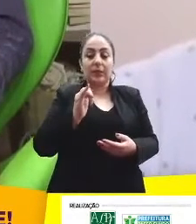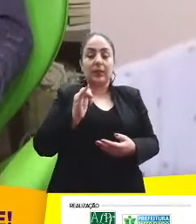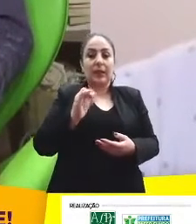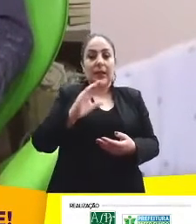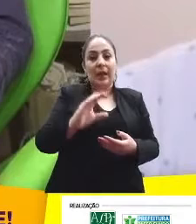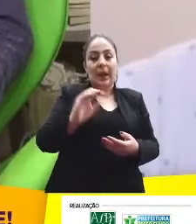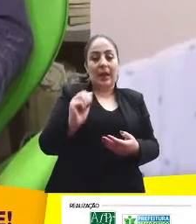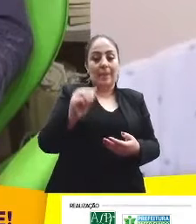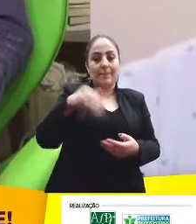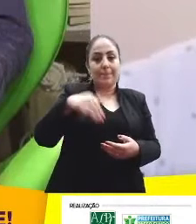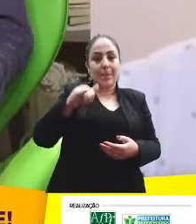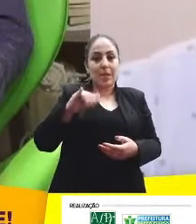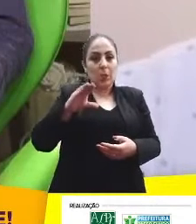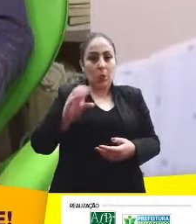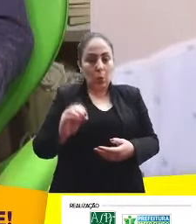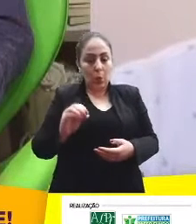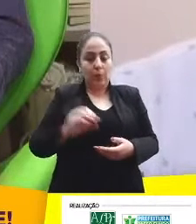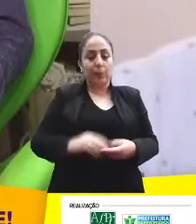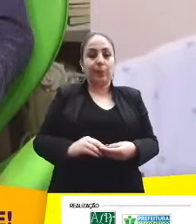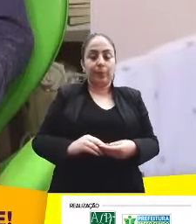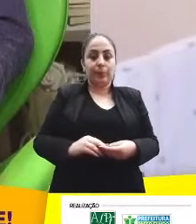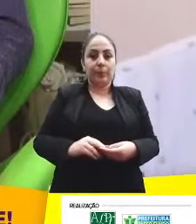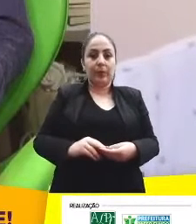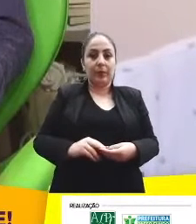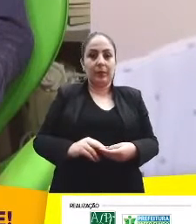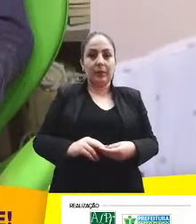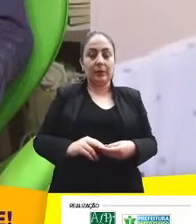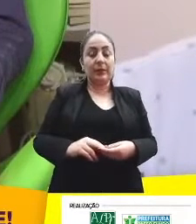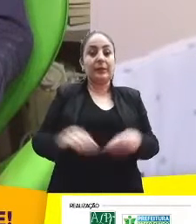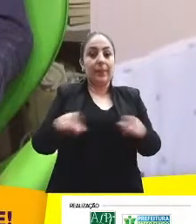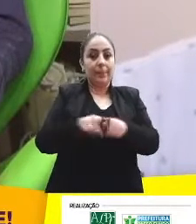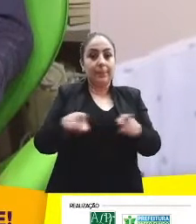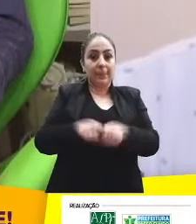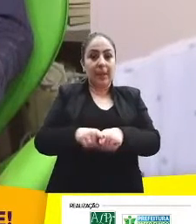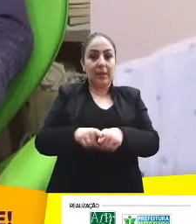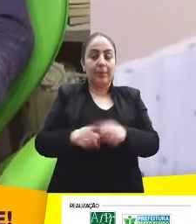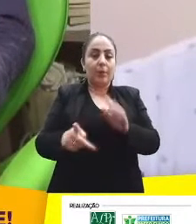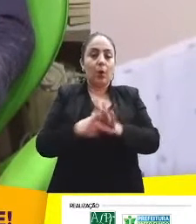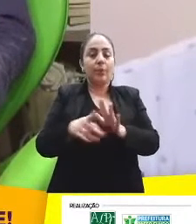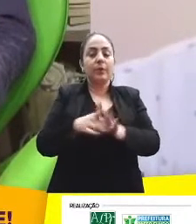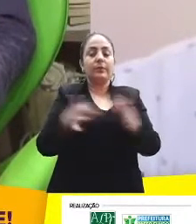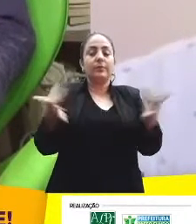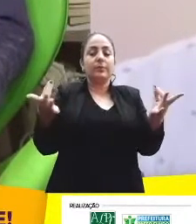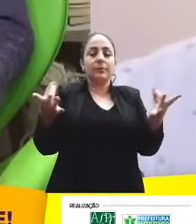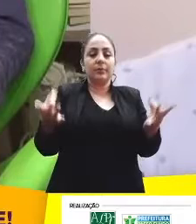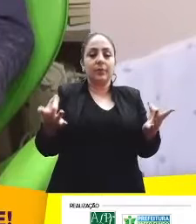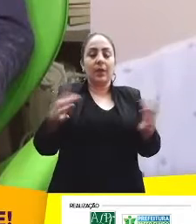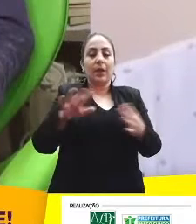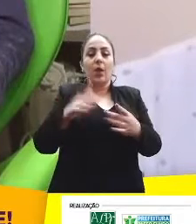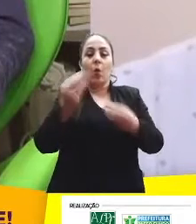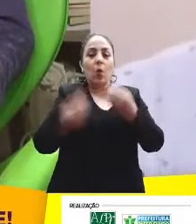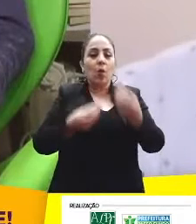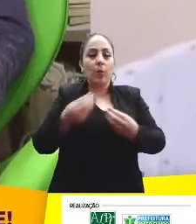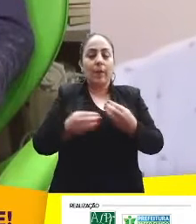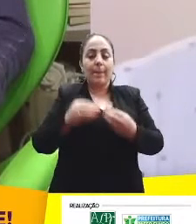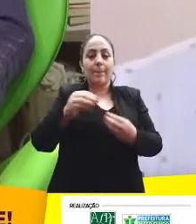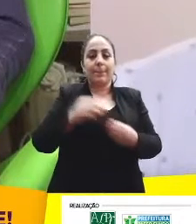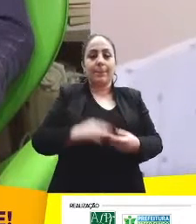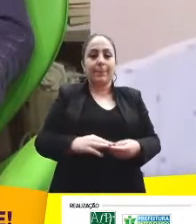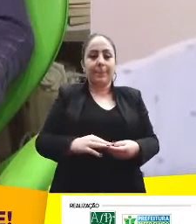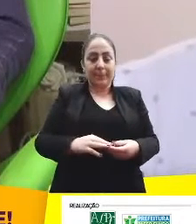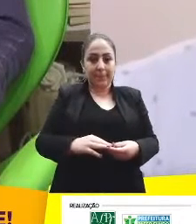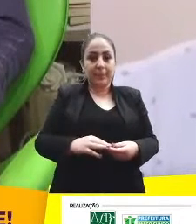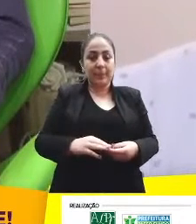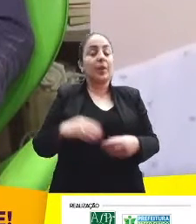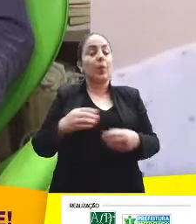Camilo Castelo Branco, através da mediunidade, através das mãos de Ivone Pereira. E